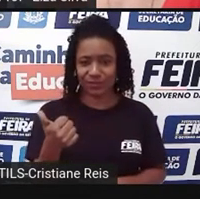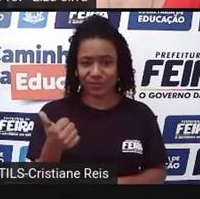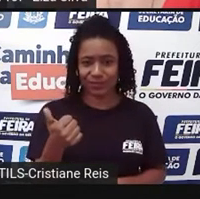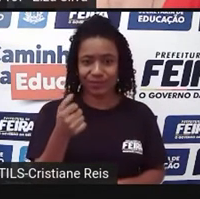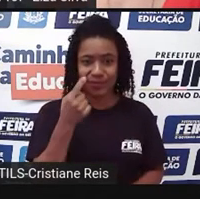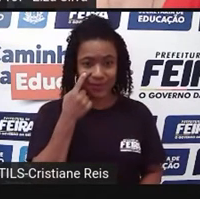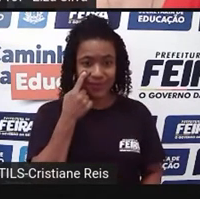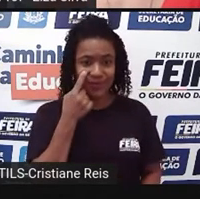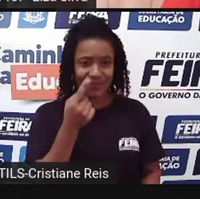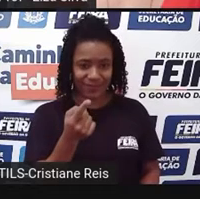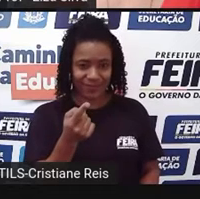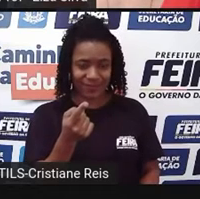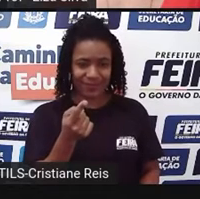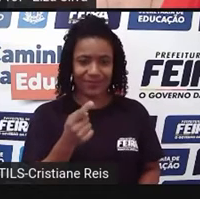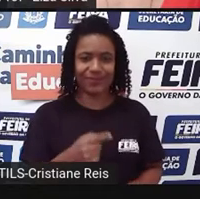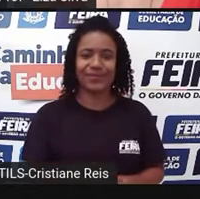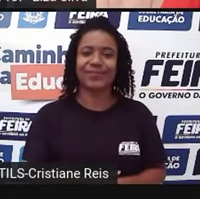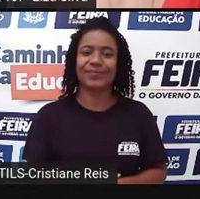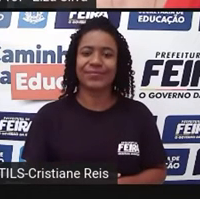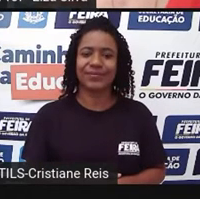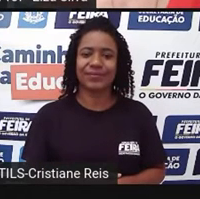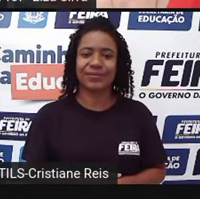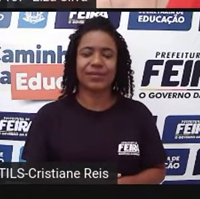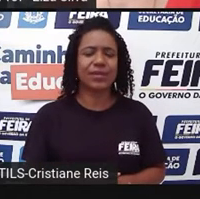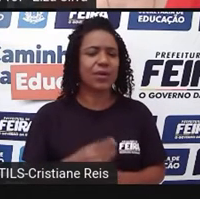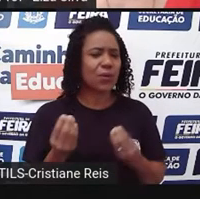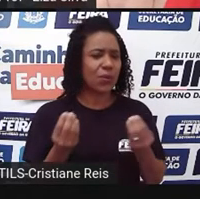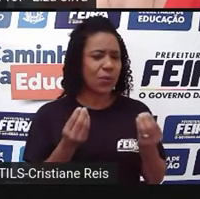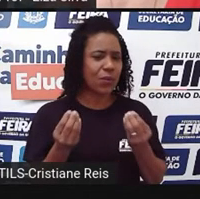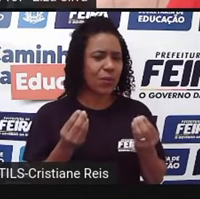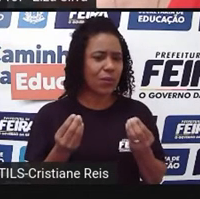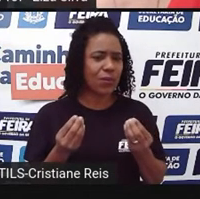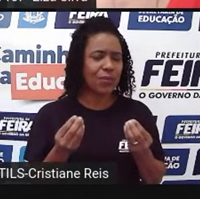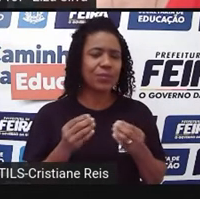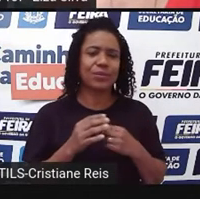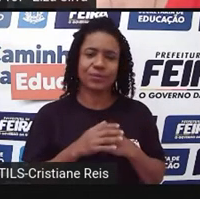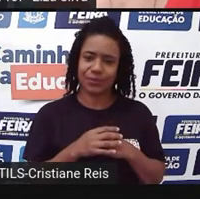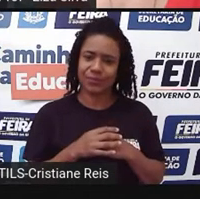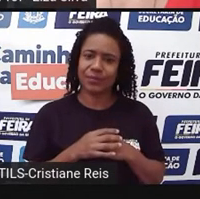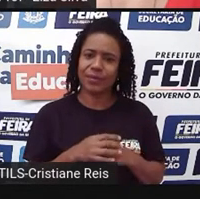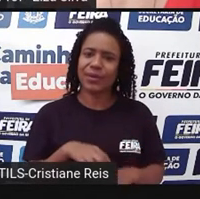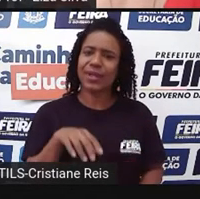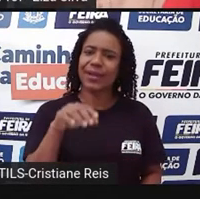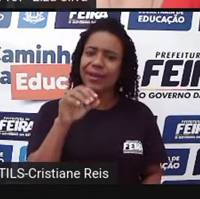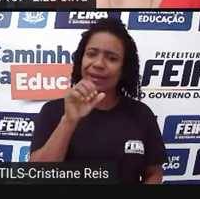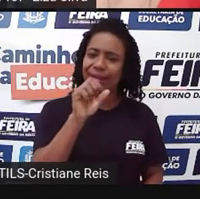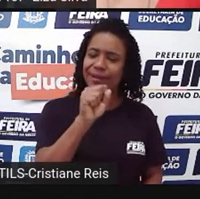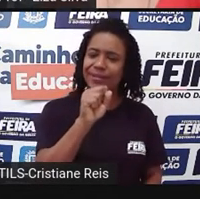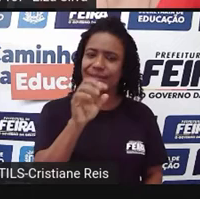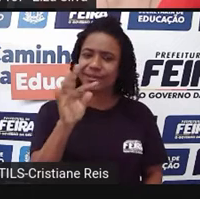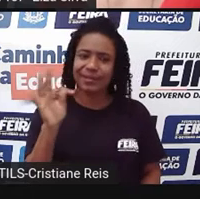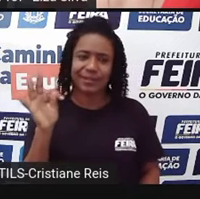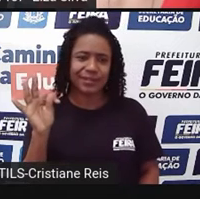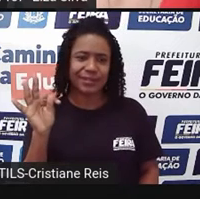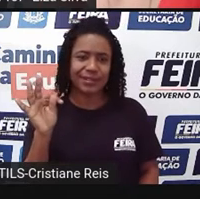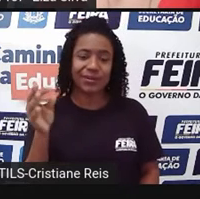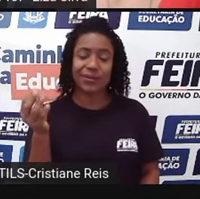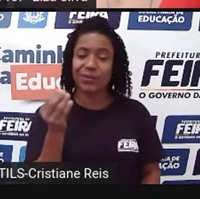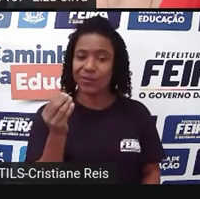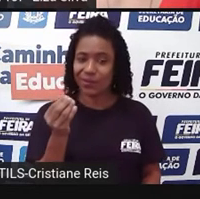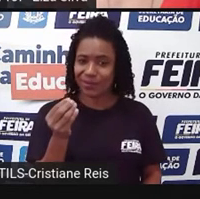schwery first Century O que é que eu deixo tá quem ST justamente porque